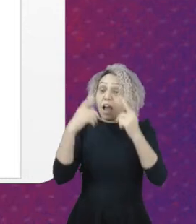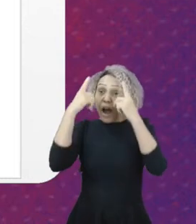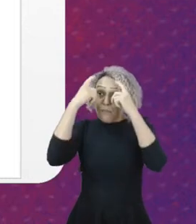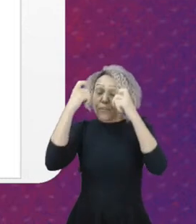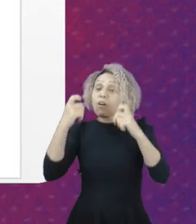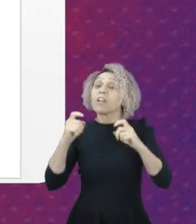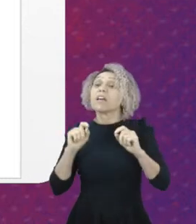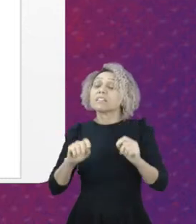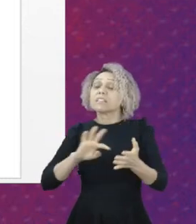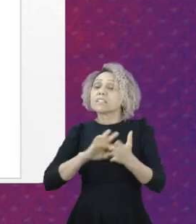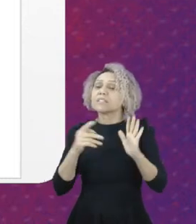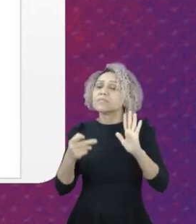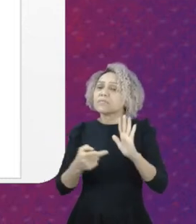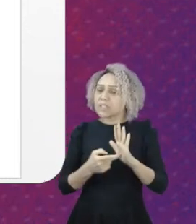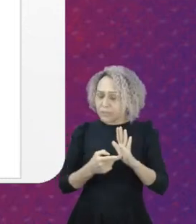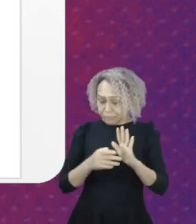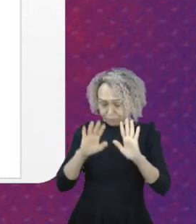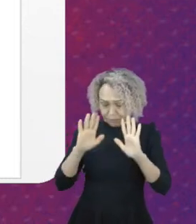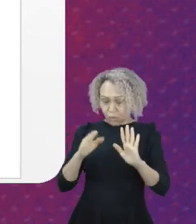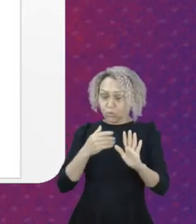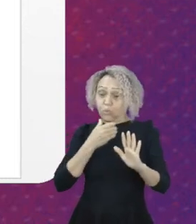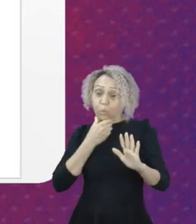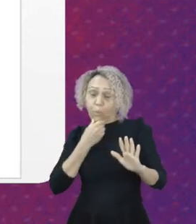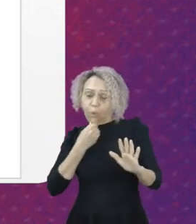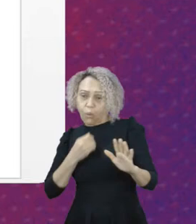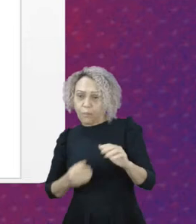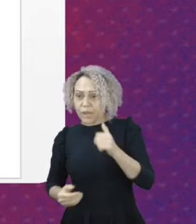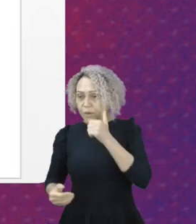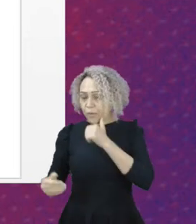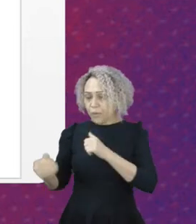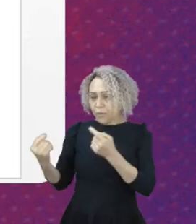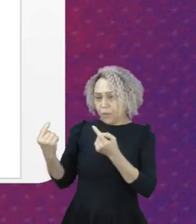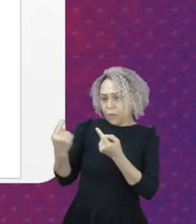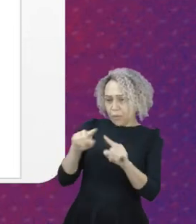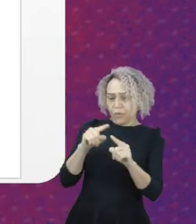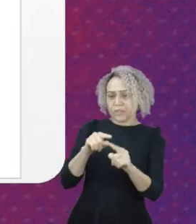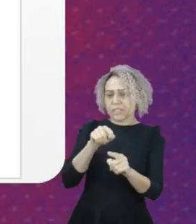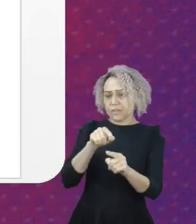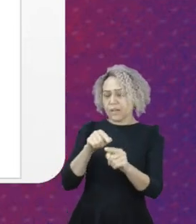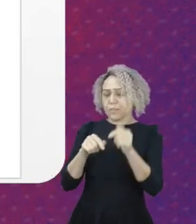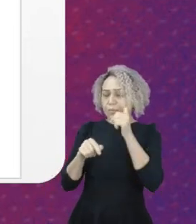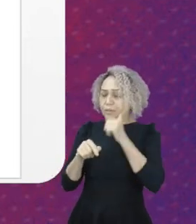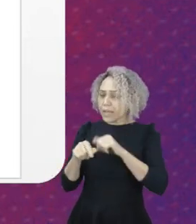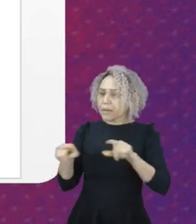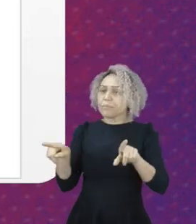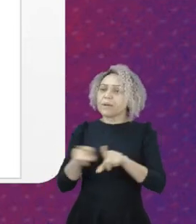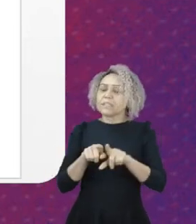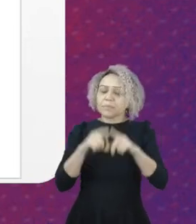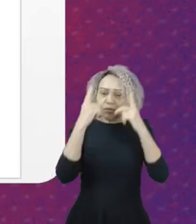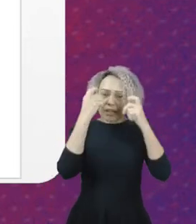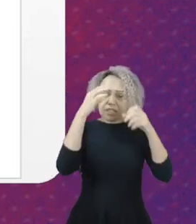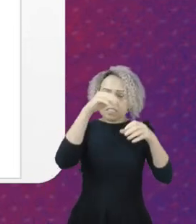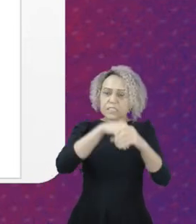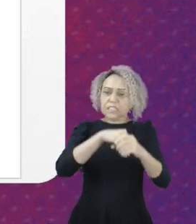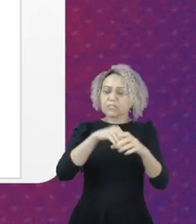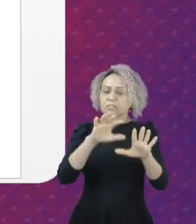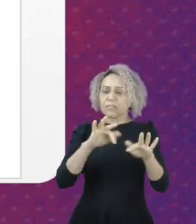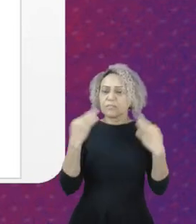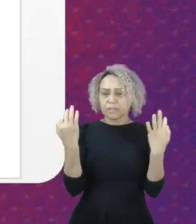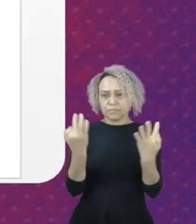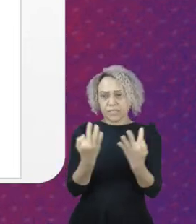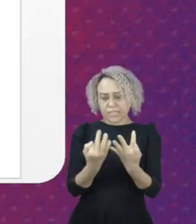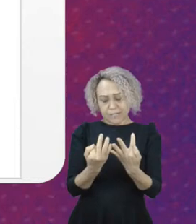doméstica, mas também intrafamiliar, diferenciando, né, e compreendendo que essa questão da